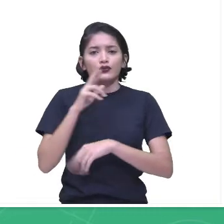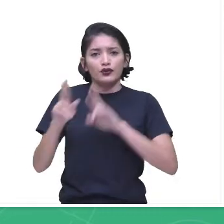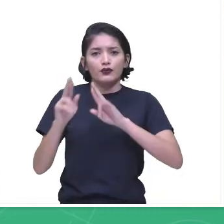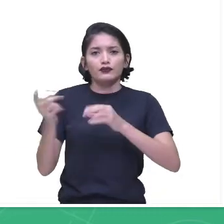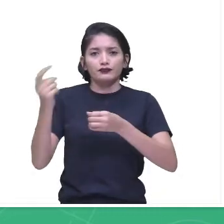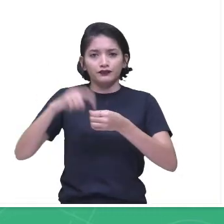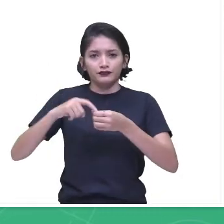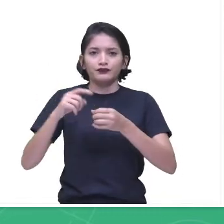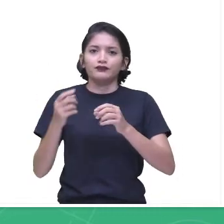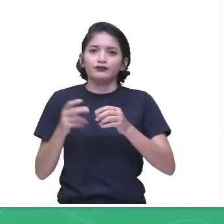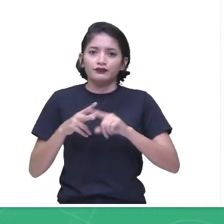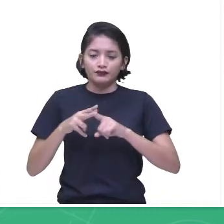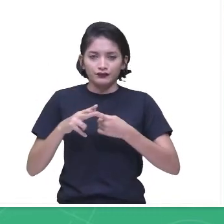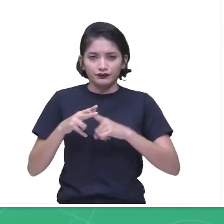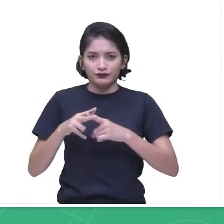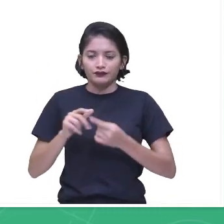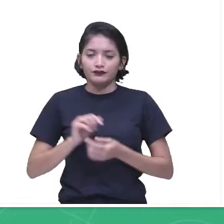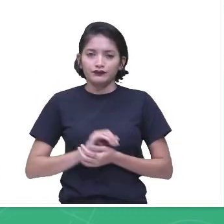corrigir, tá bom?